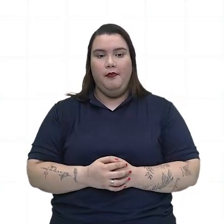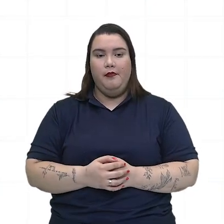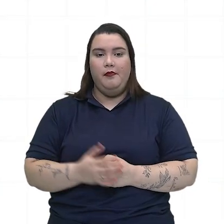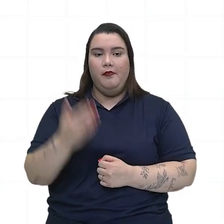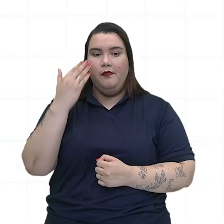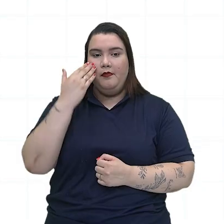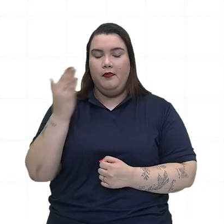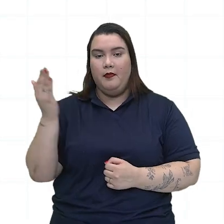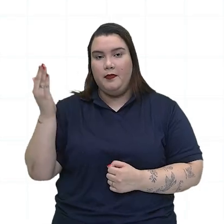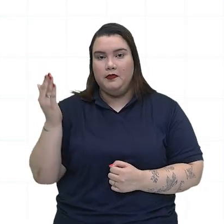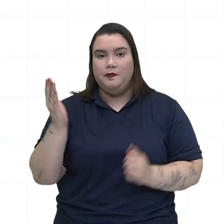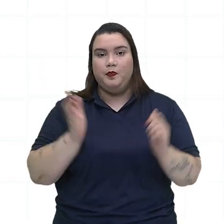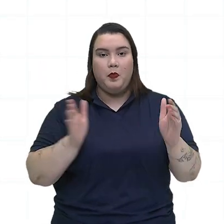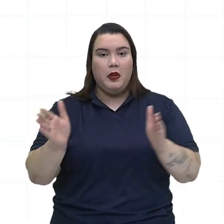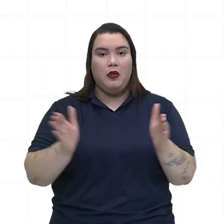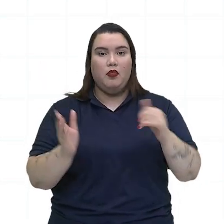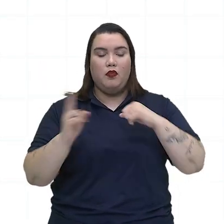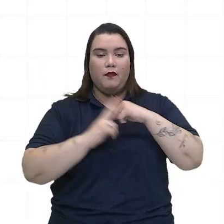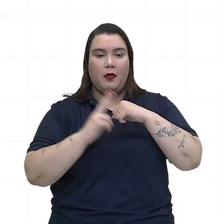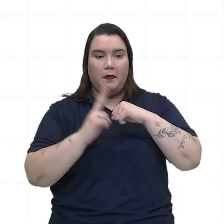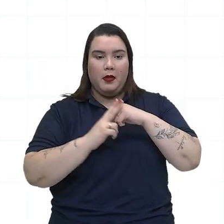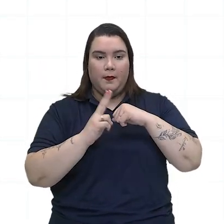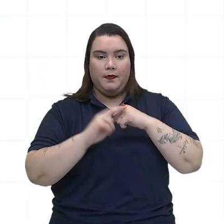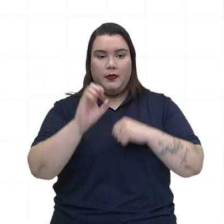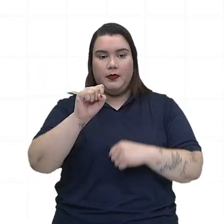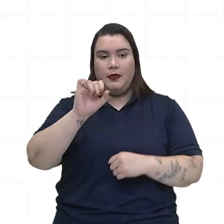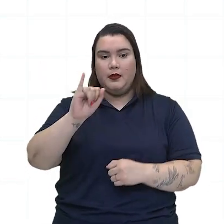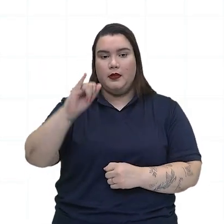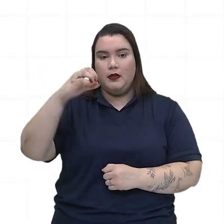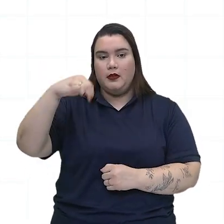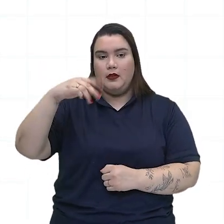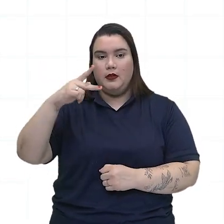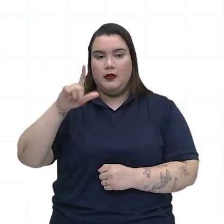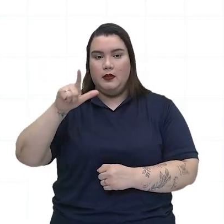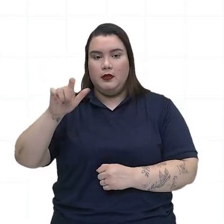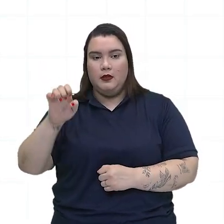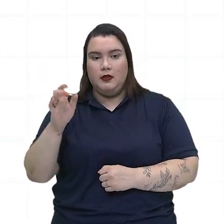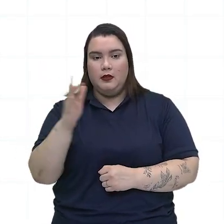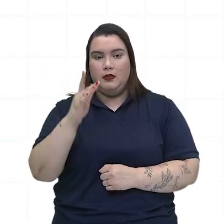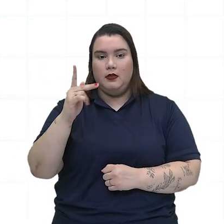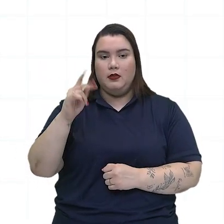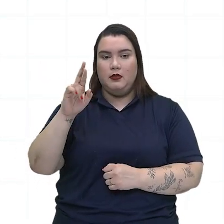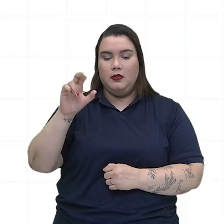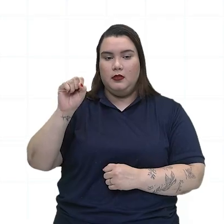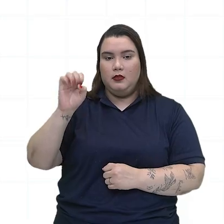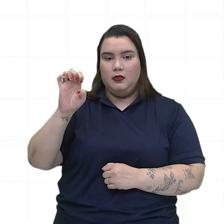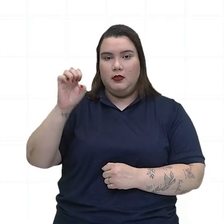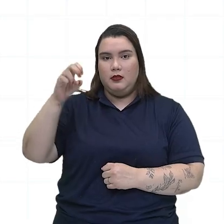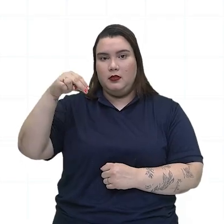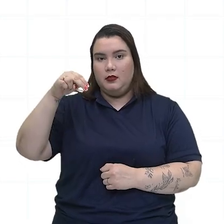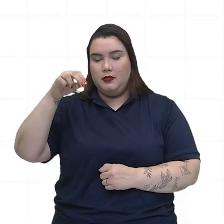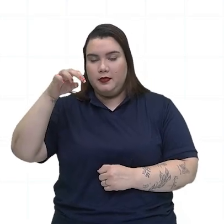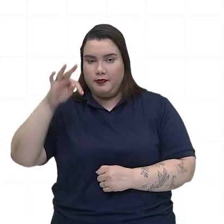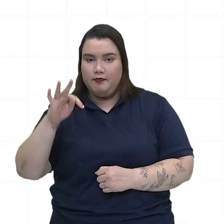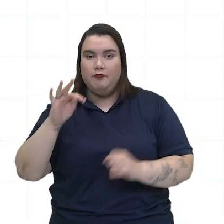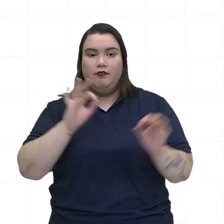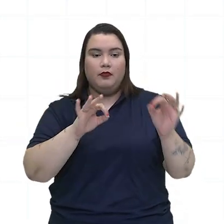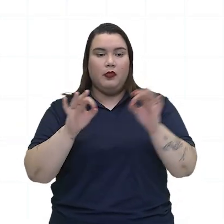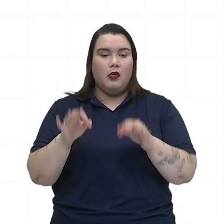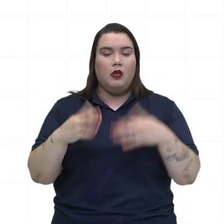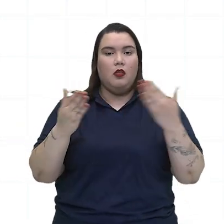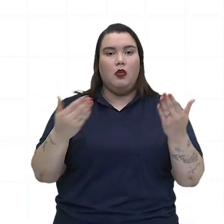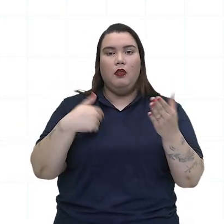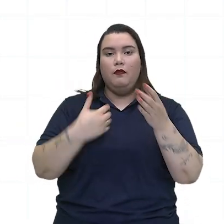aqui, ó, simple present. Eu vou colocar aqui a estrutura para vocês, né? Como que eu faço para formar